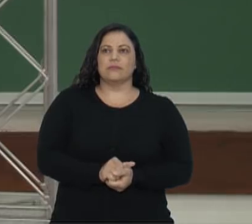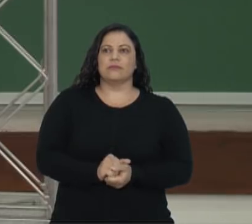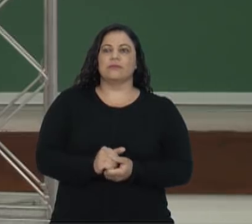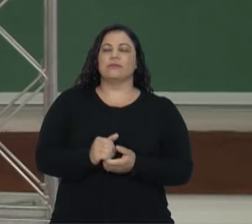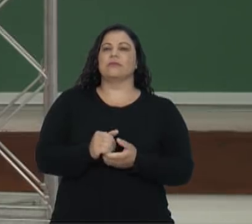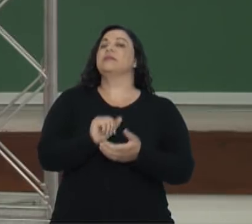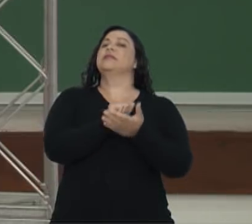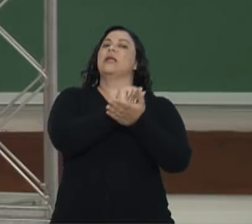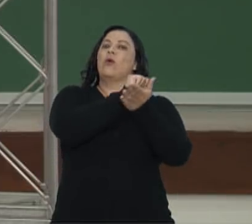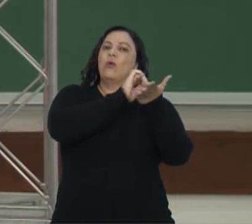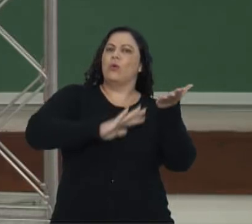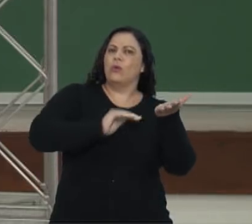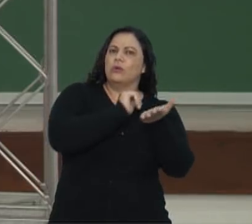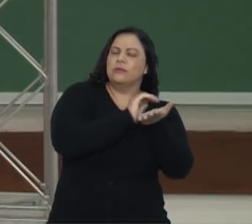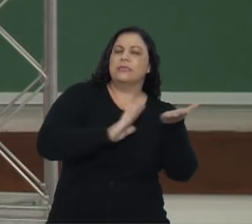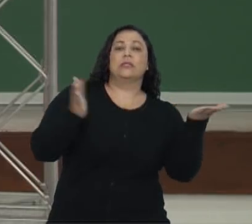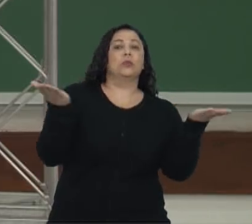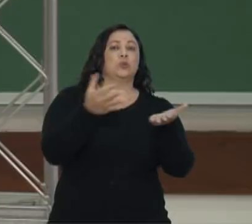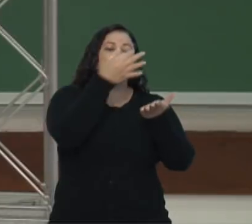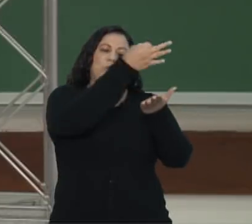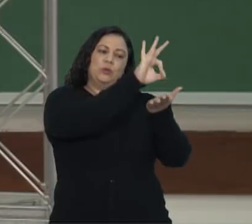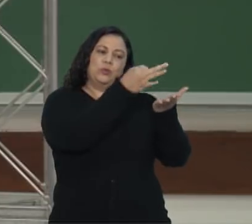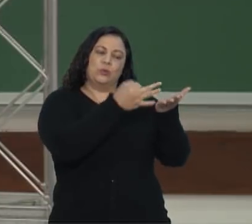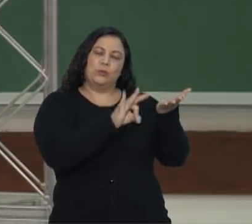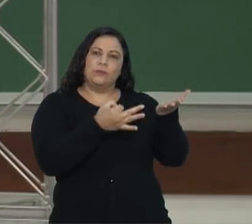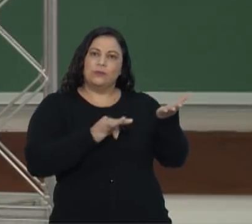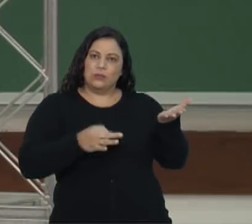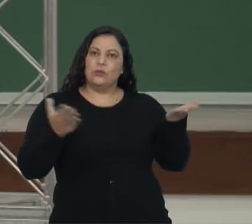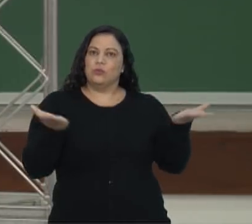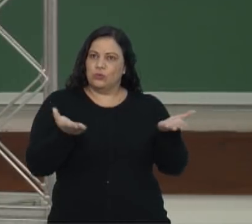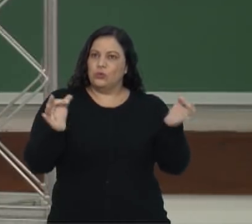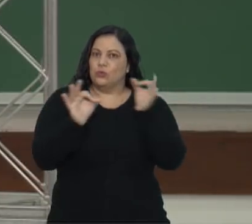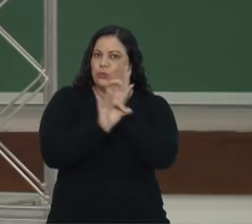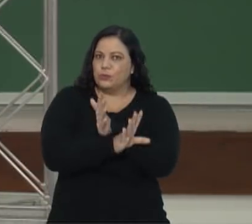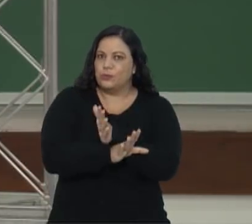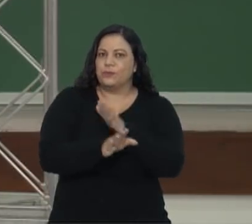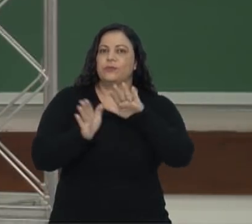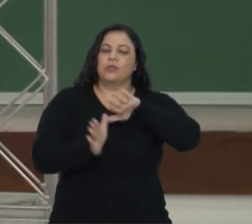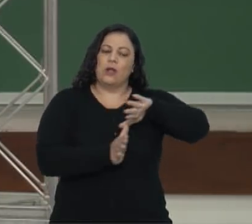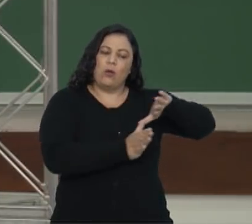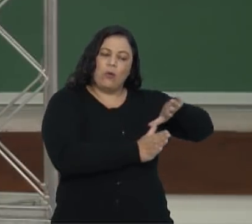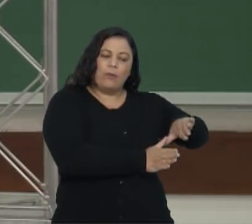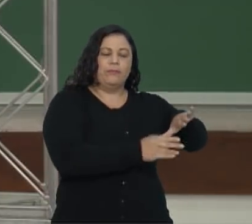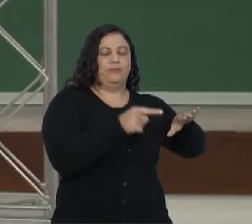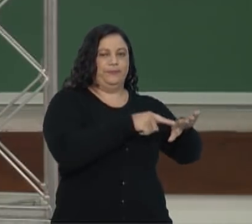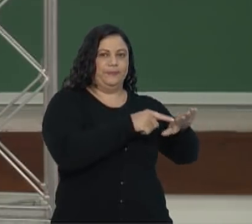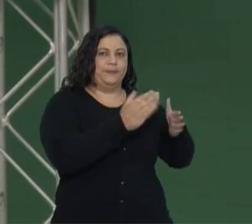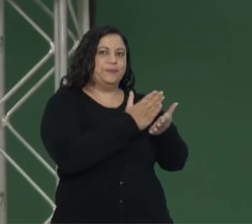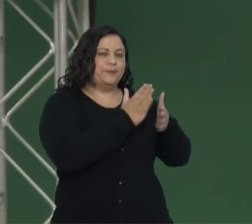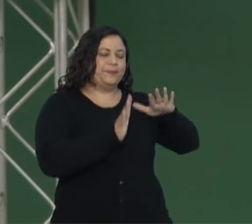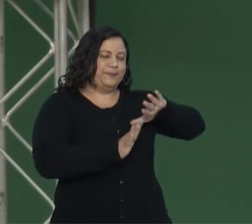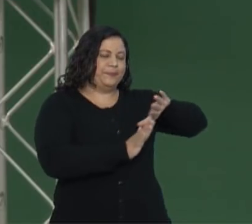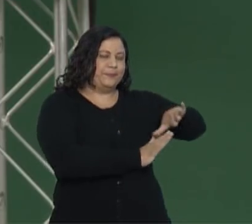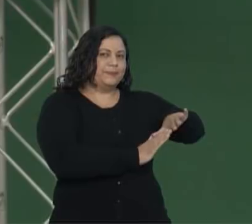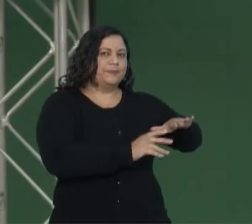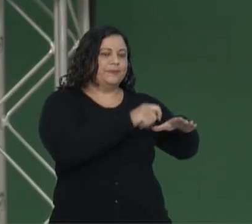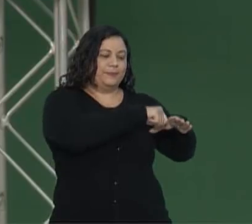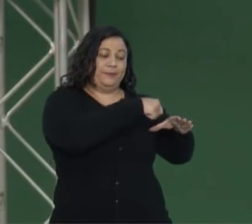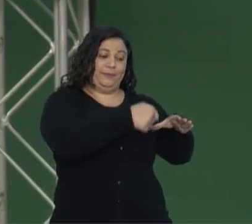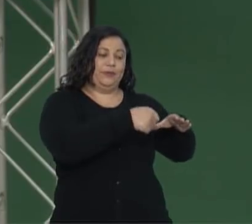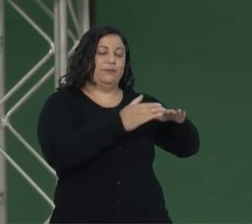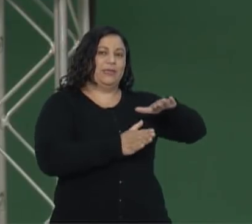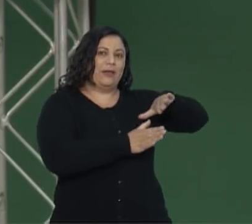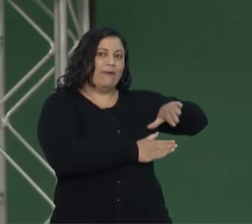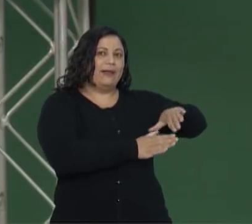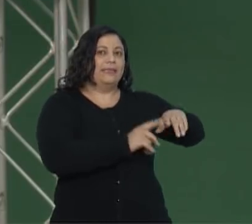Nosso exercício corrigido. Agora a gente vai deixar o nosso caderno de lado, o penal um pouquinho de lado, mas daqui a pouco a gente vai usar.